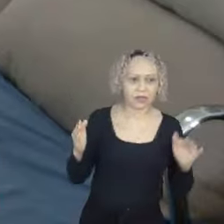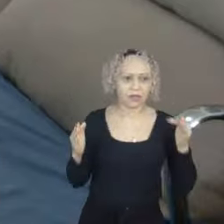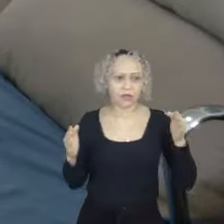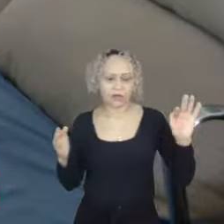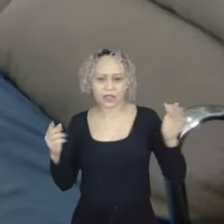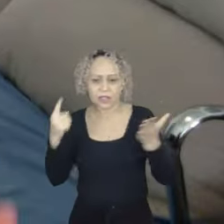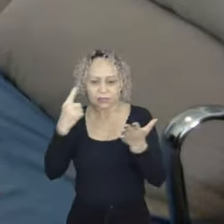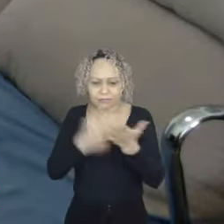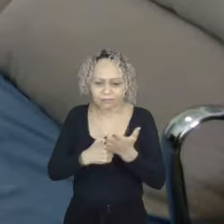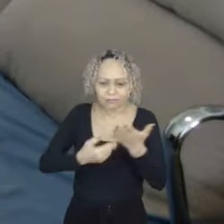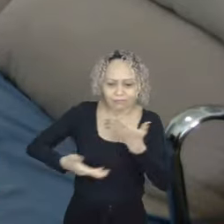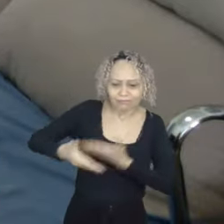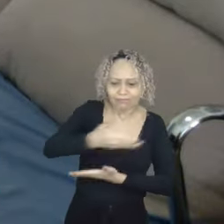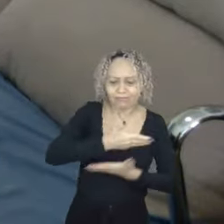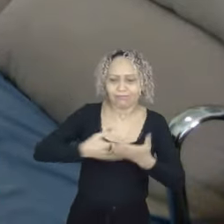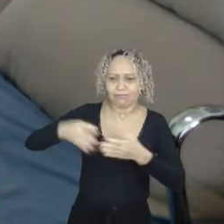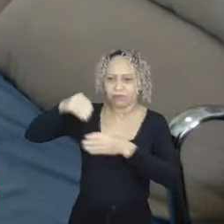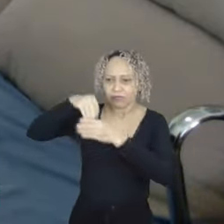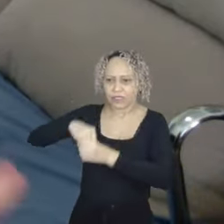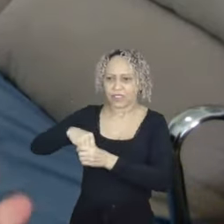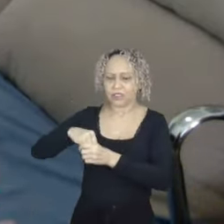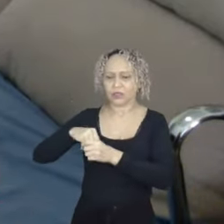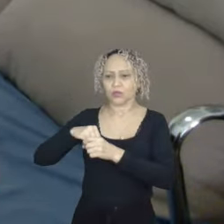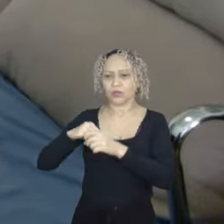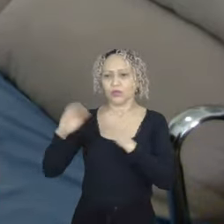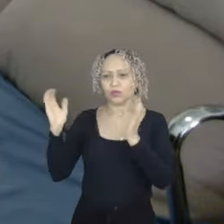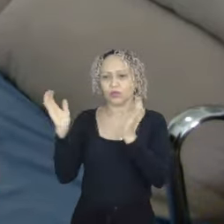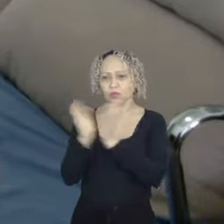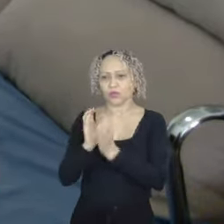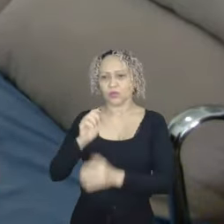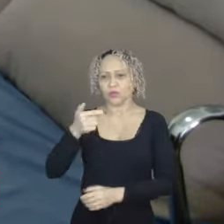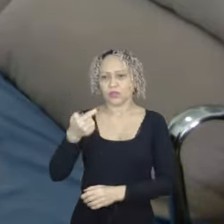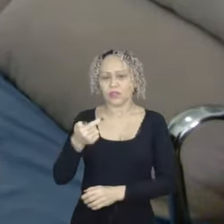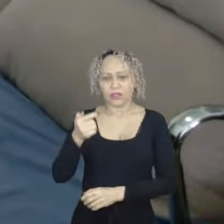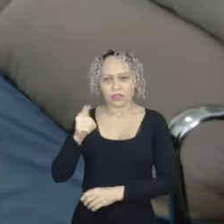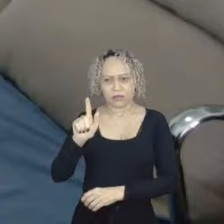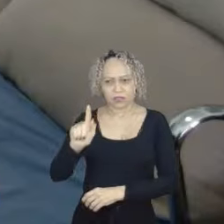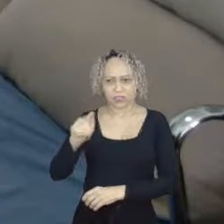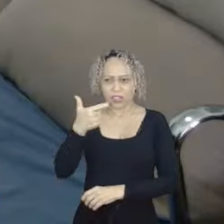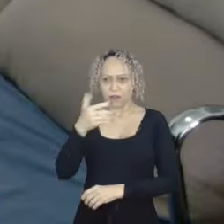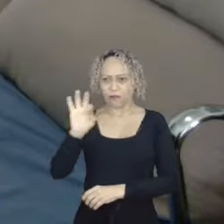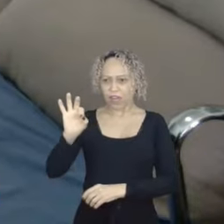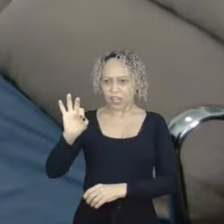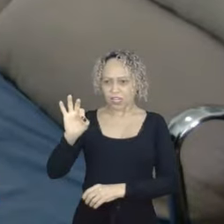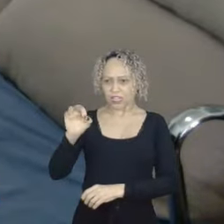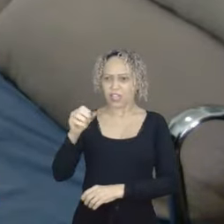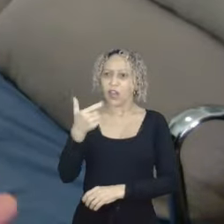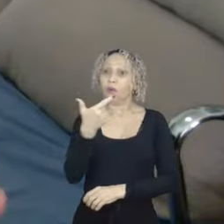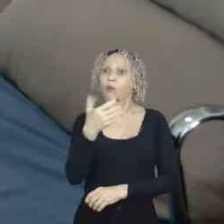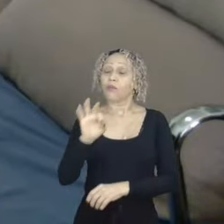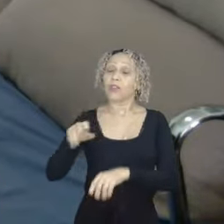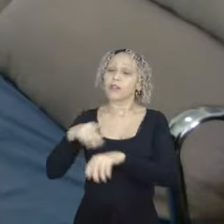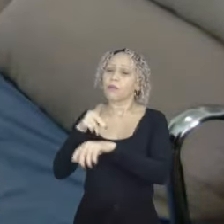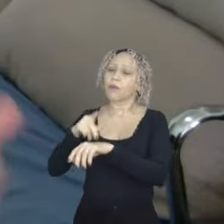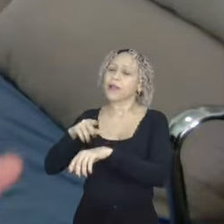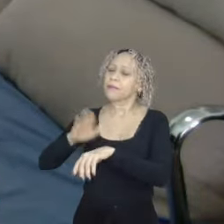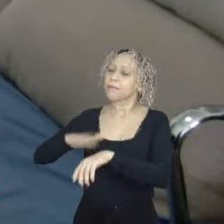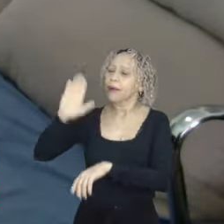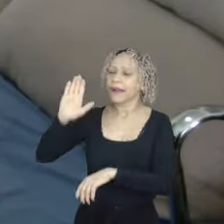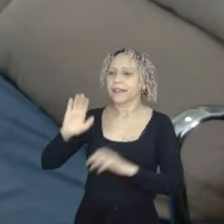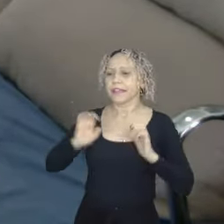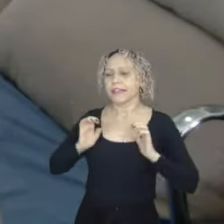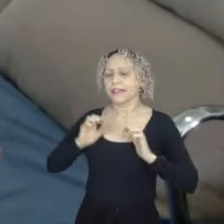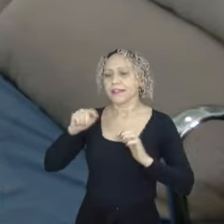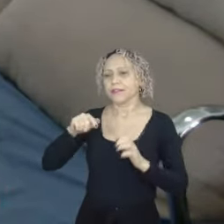não apenas dentro do G20, né, com a agenda ambiental que a gente tem na presidência do G20, mas também de combate à fome e